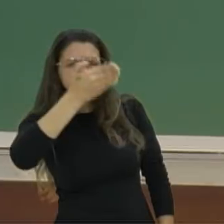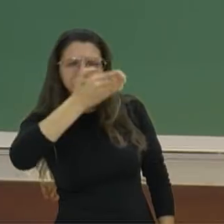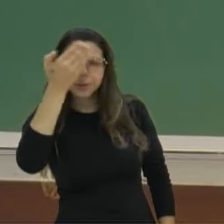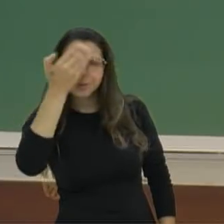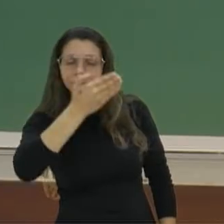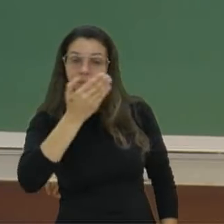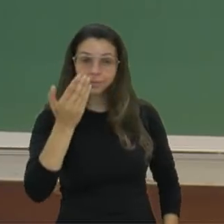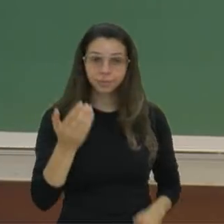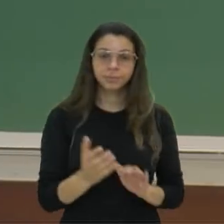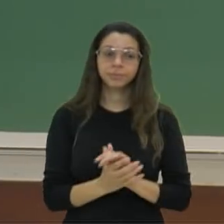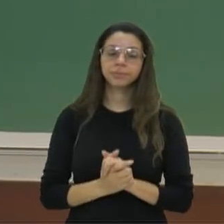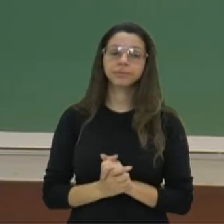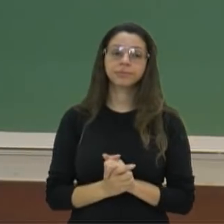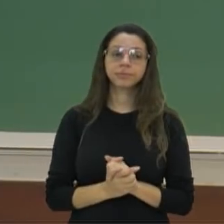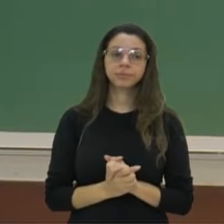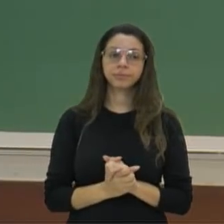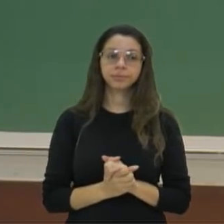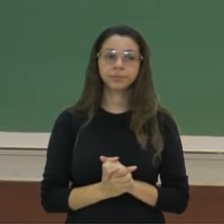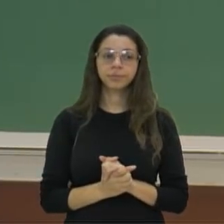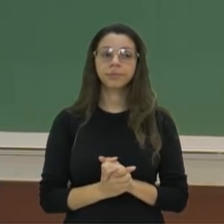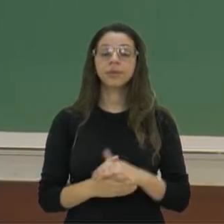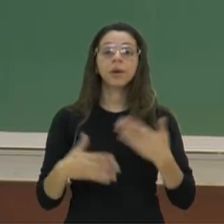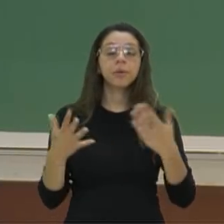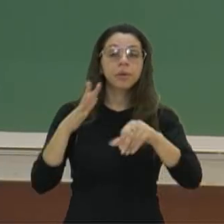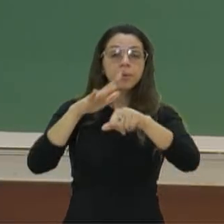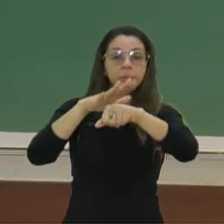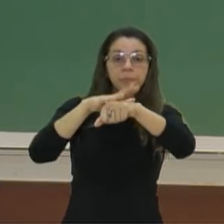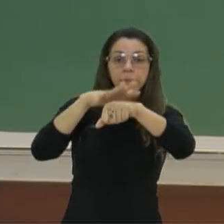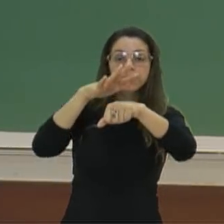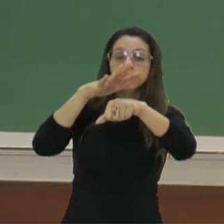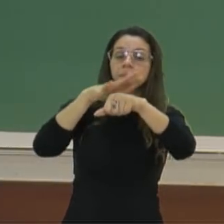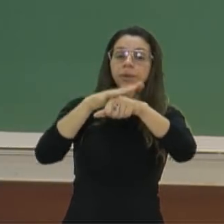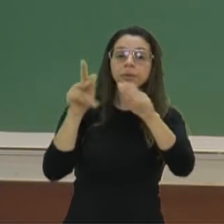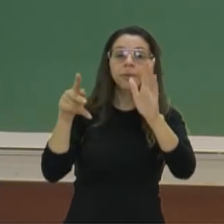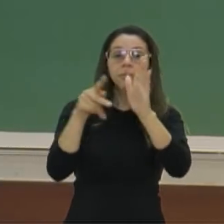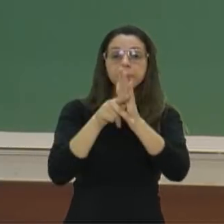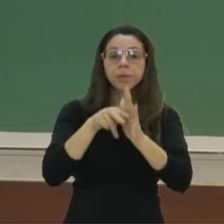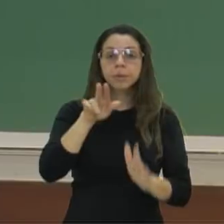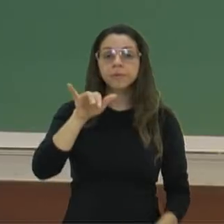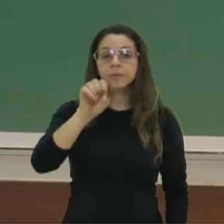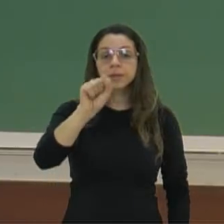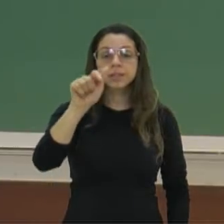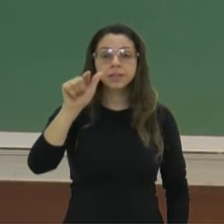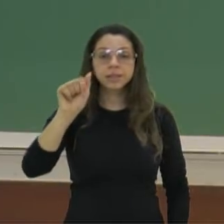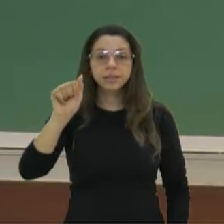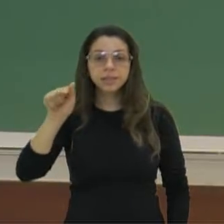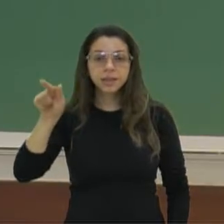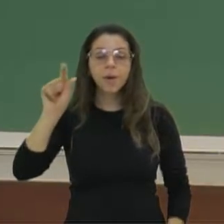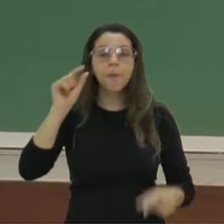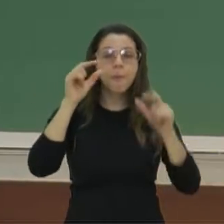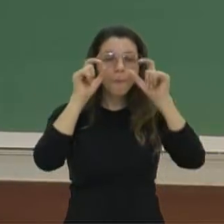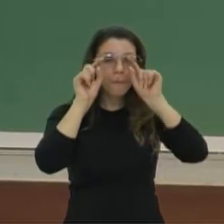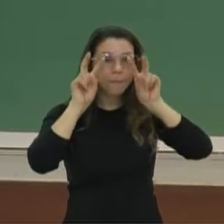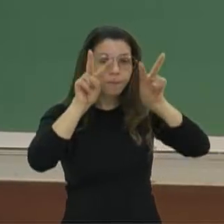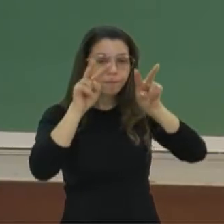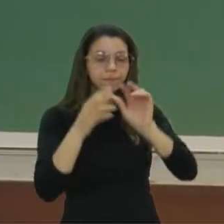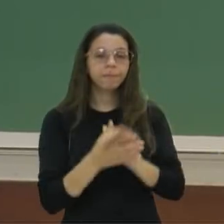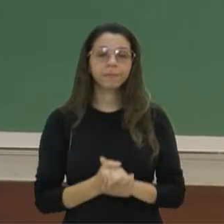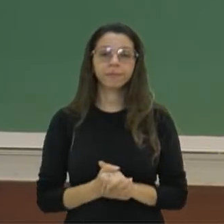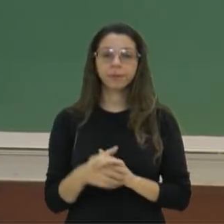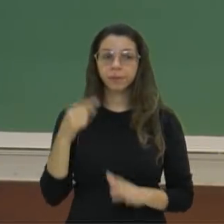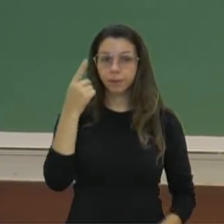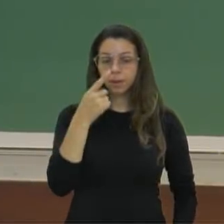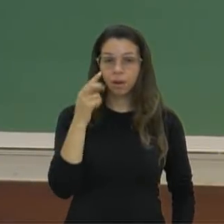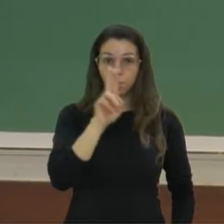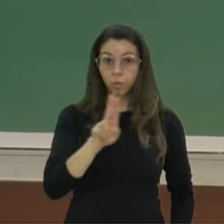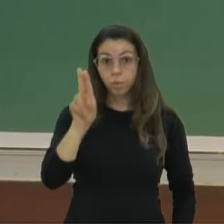na frente. São os distúrbios da visão. E eu trago aqui para vocês, olha que interessante essa imagem. E se você não